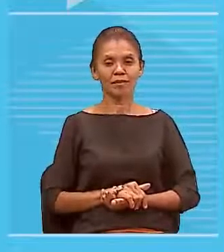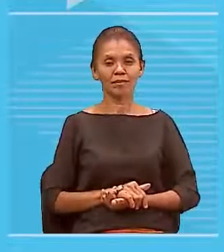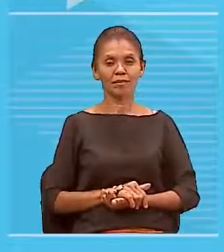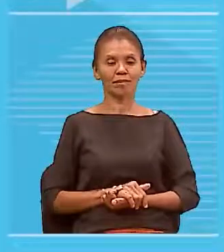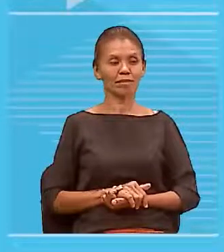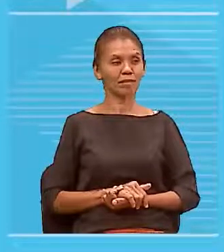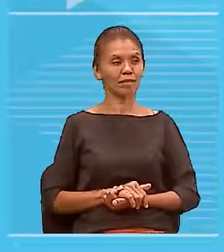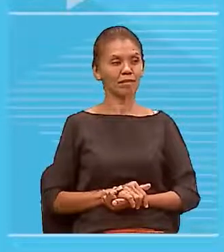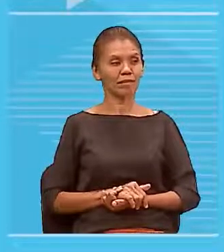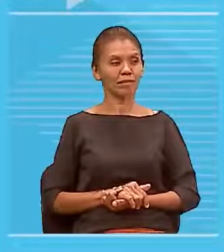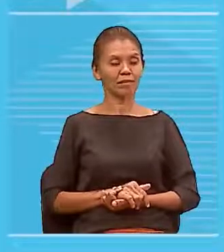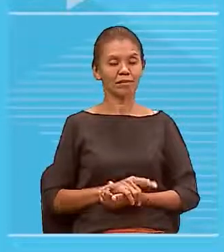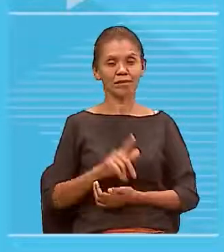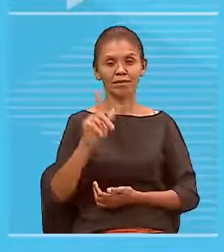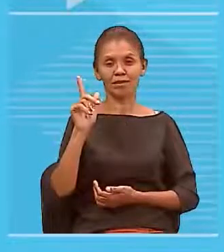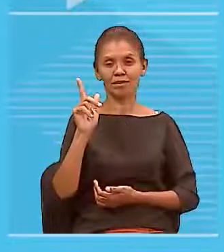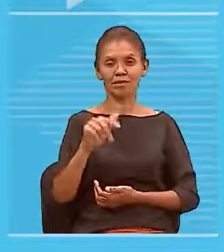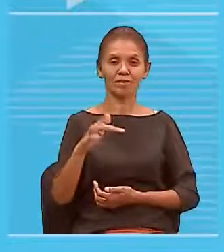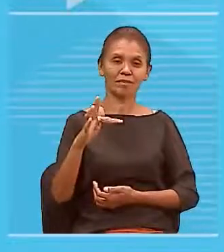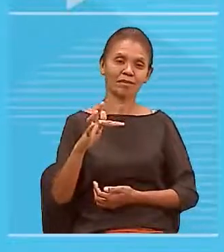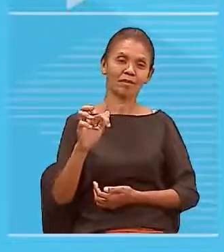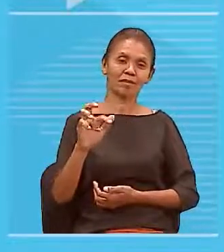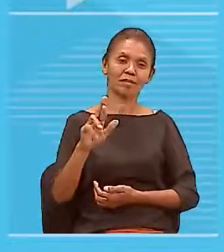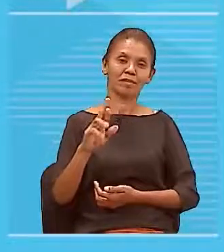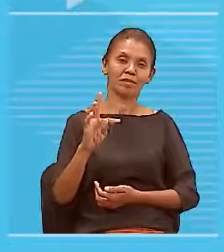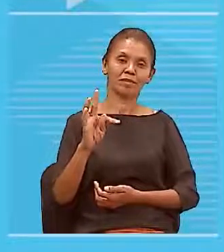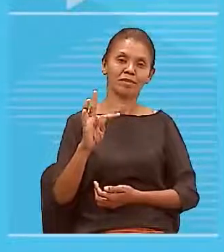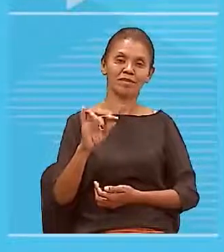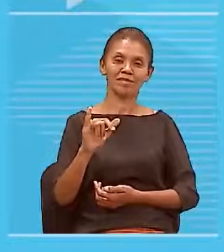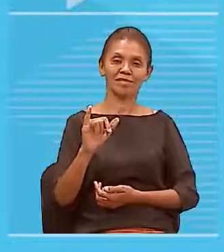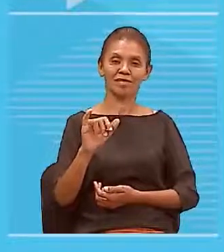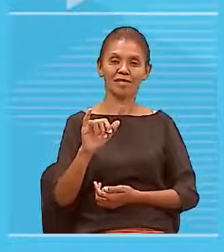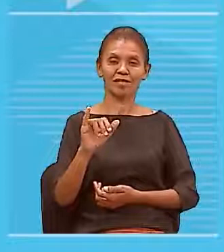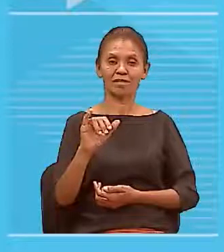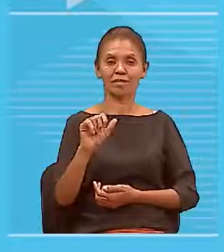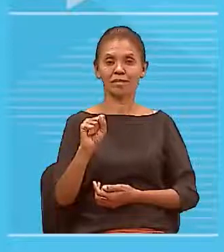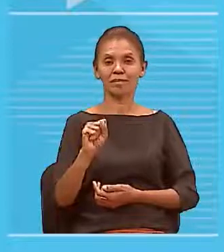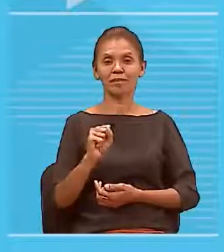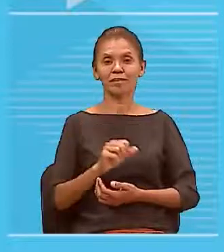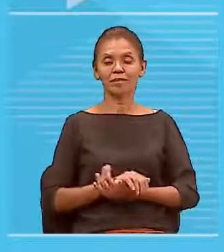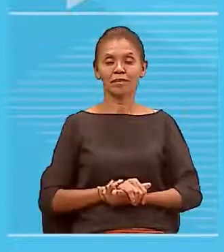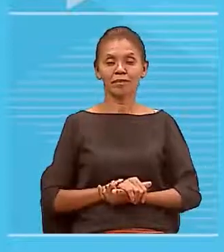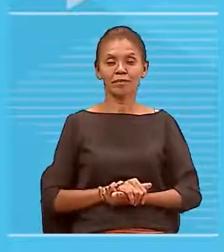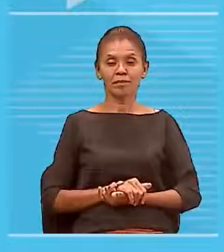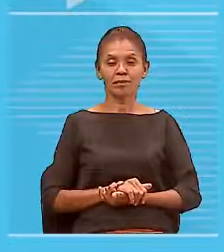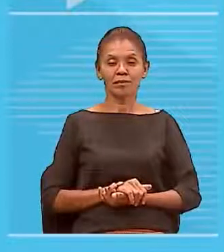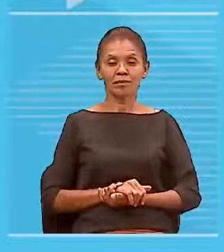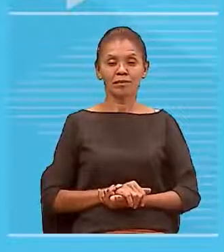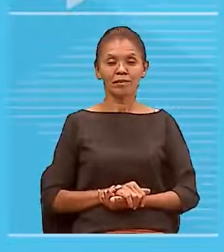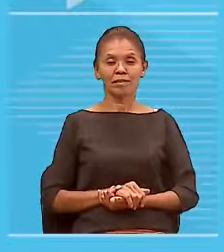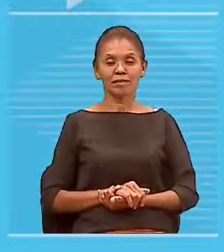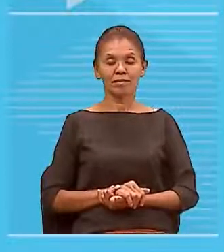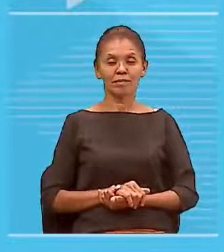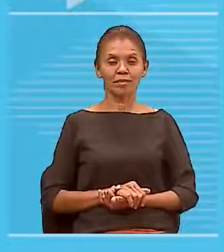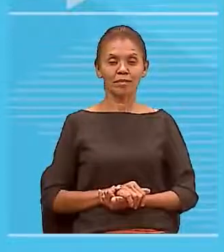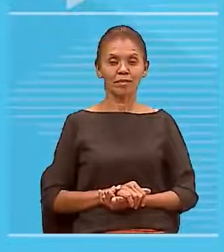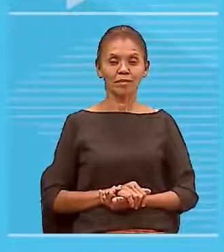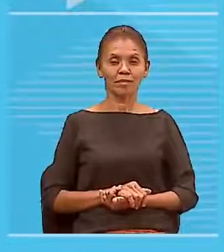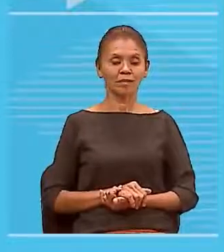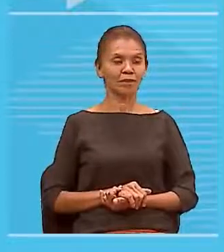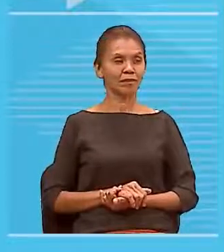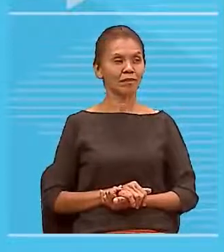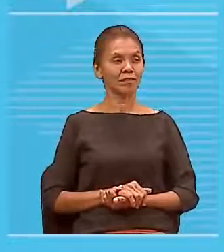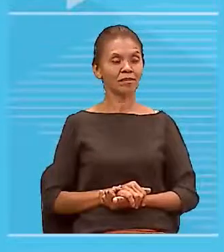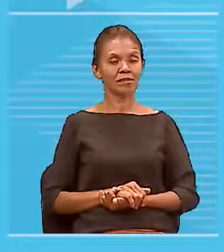são férteis, os descendentes. Espécies são indivíduos muito parecidos entre si e aos